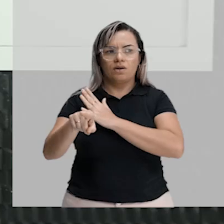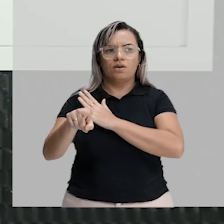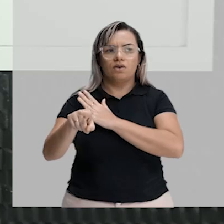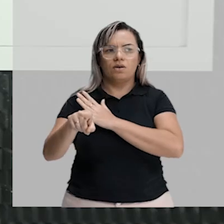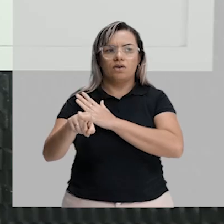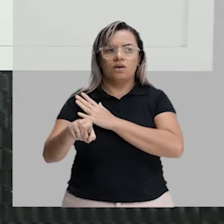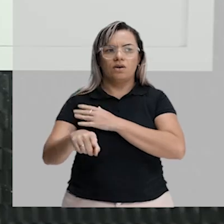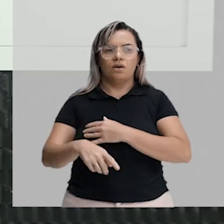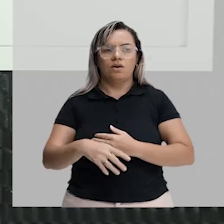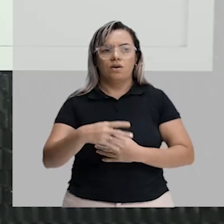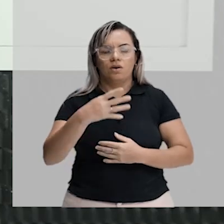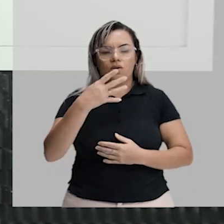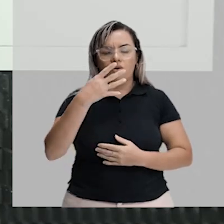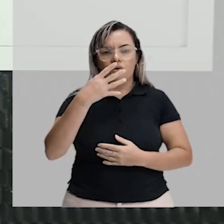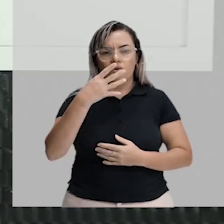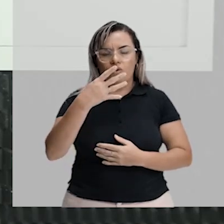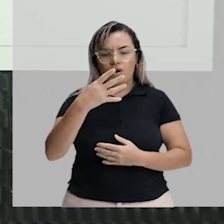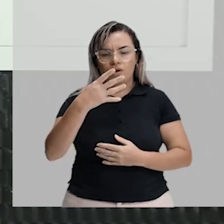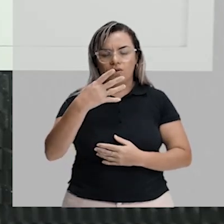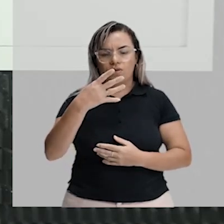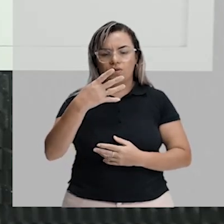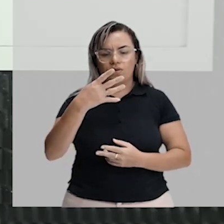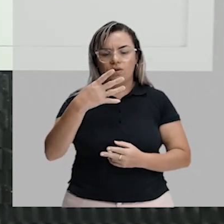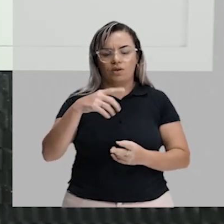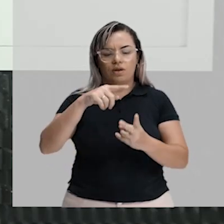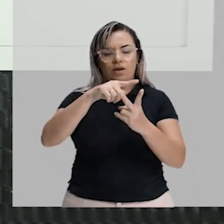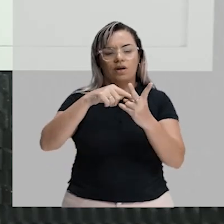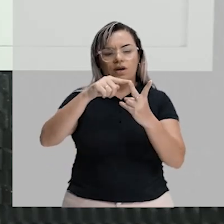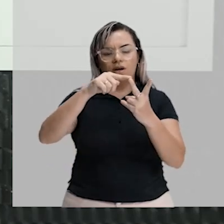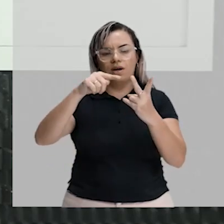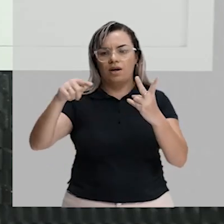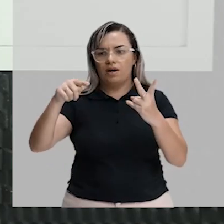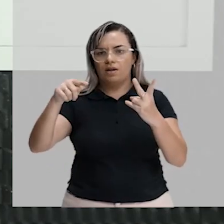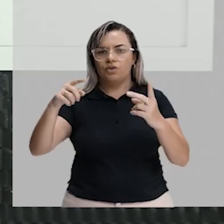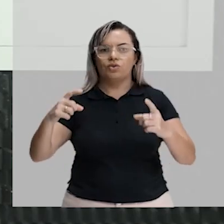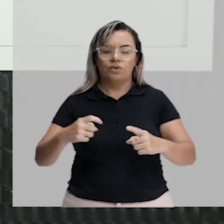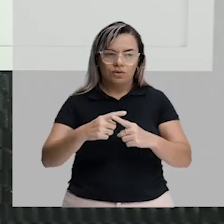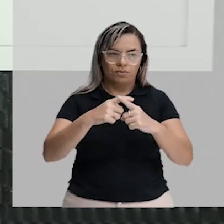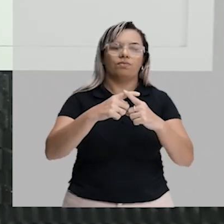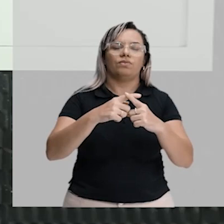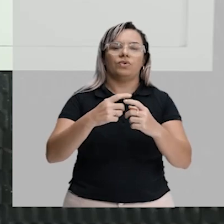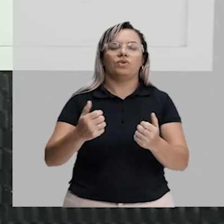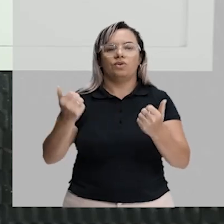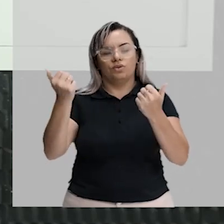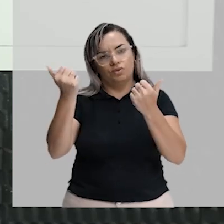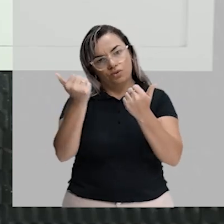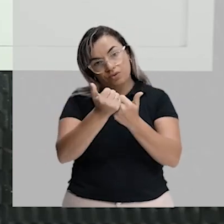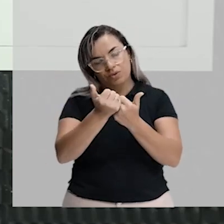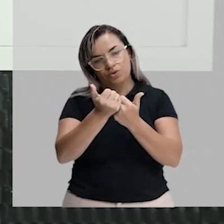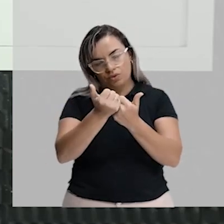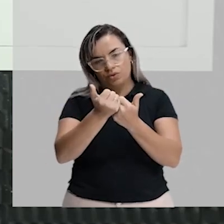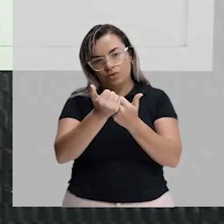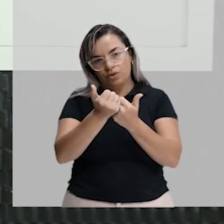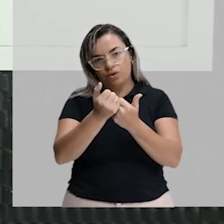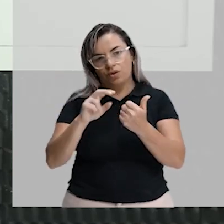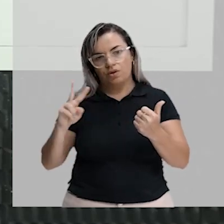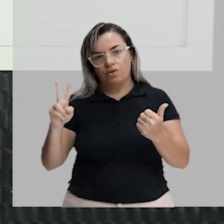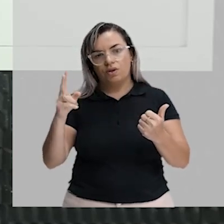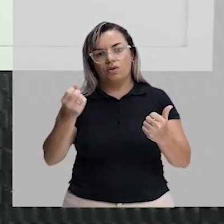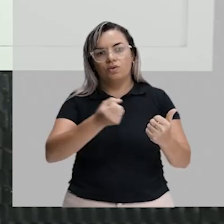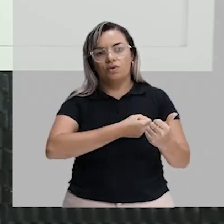aqui, ele é a raiz do polinômio. Então, ao substituir ele, o resultado dá 0. O valor numérico é